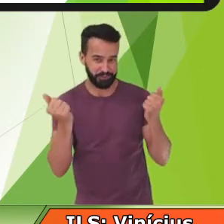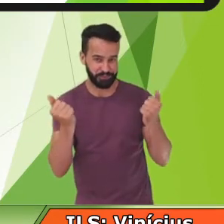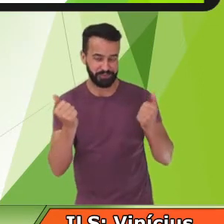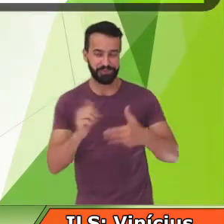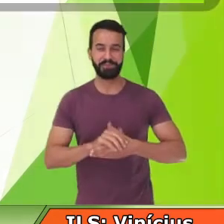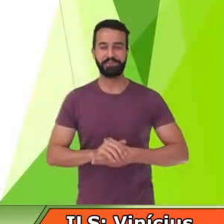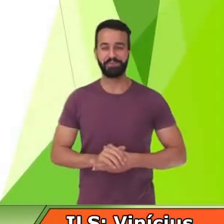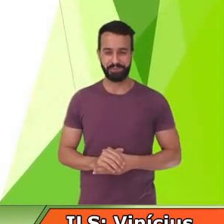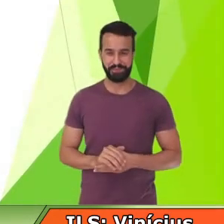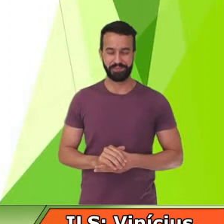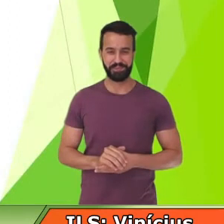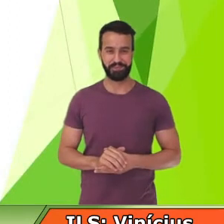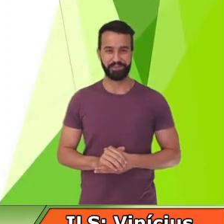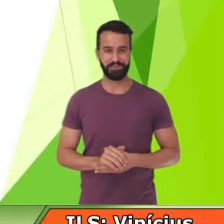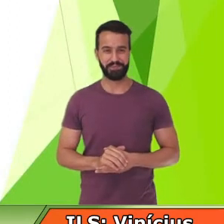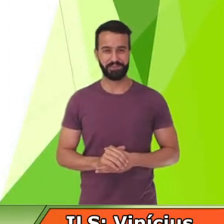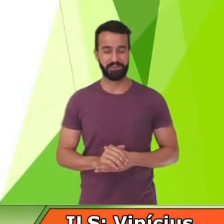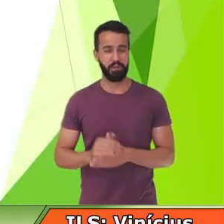começar.